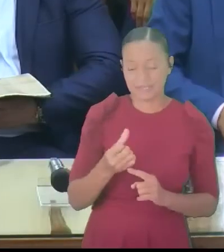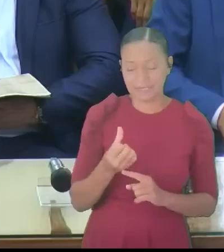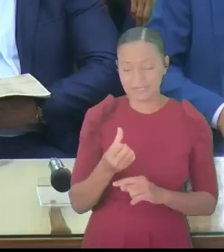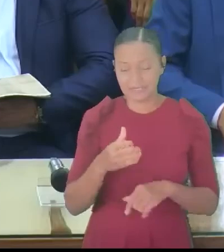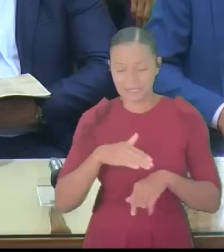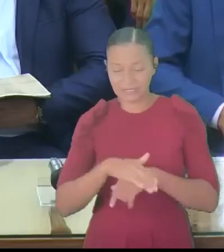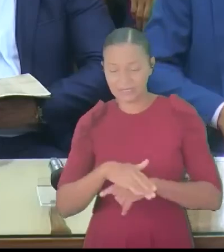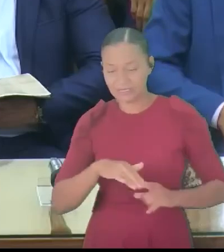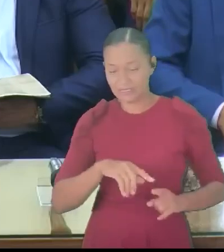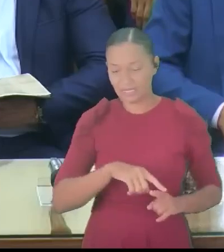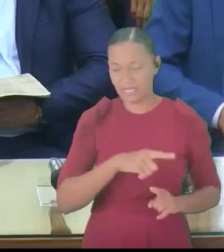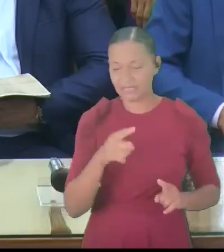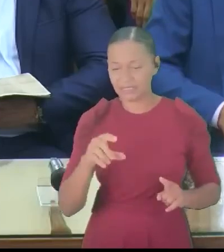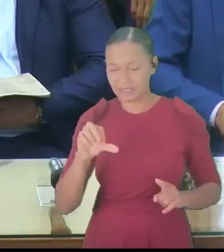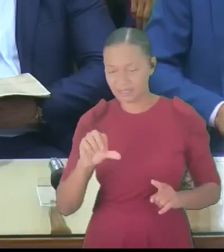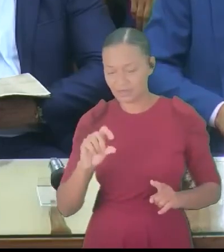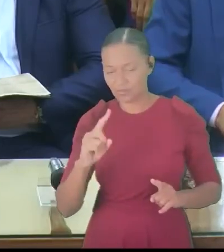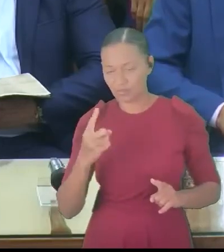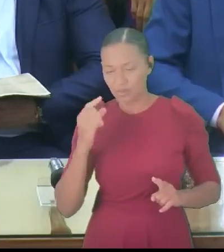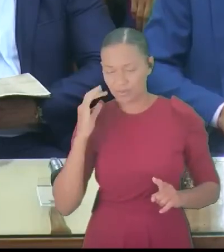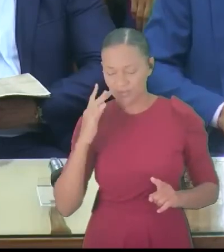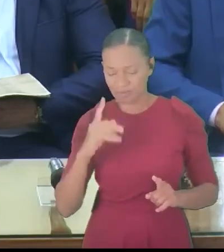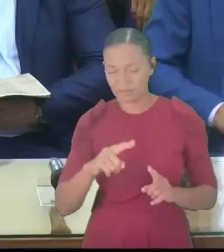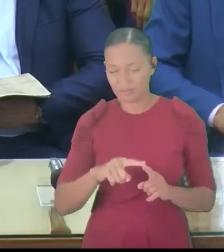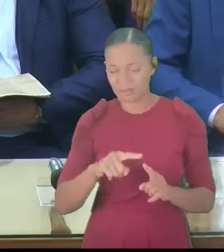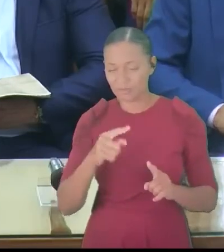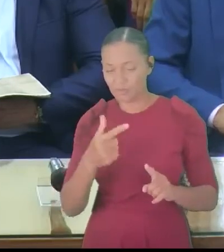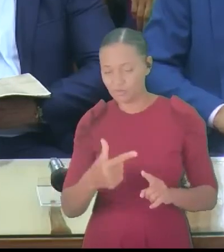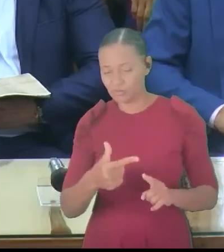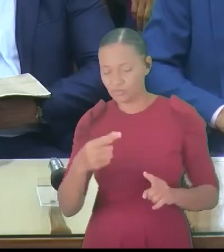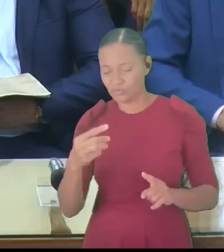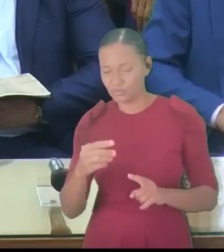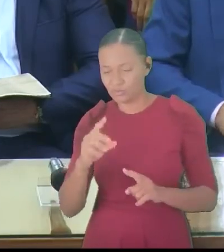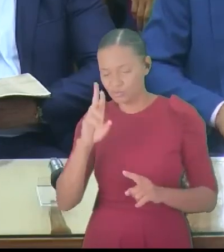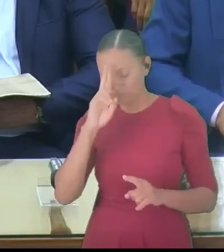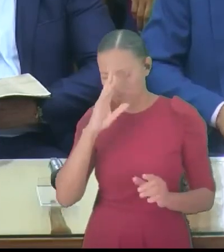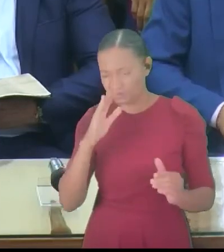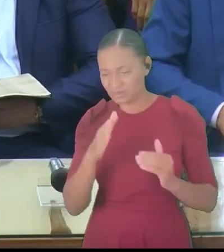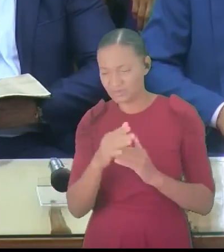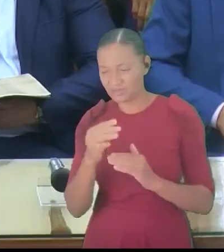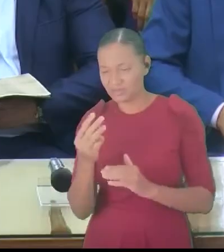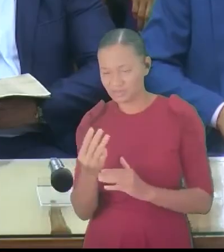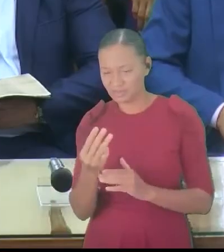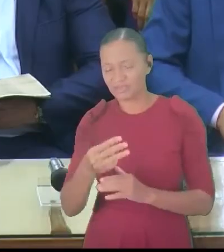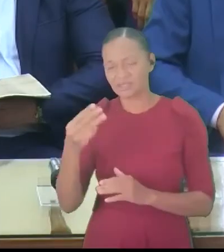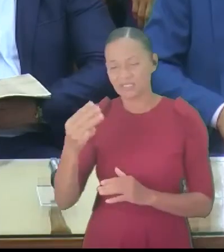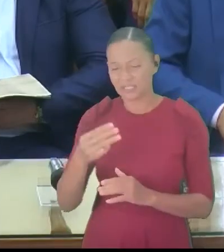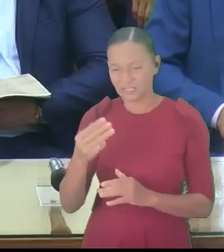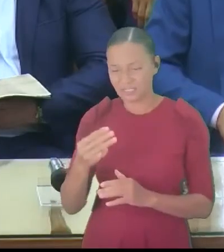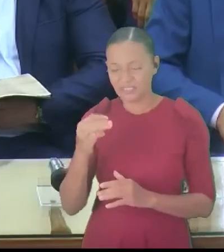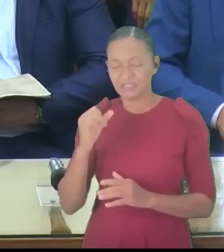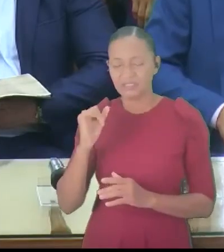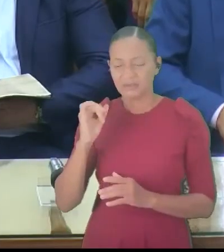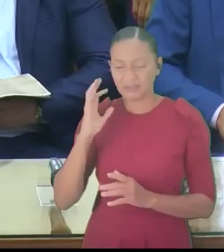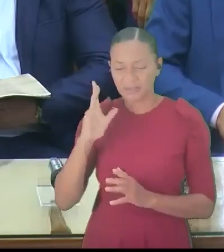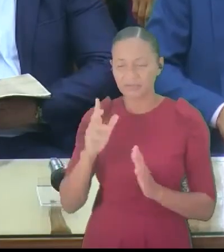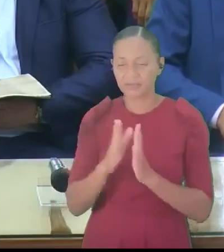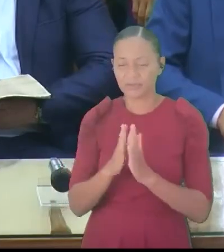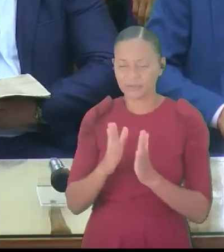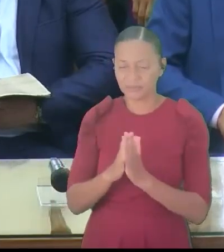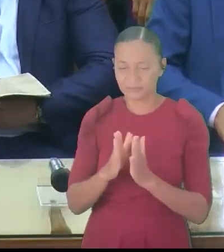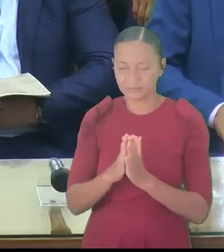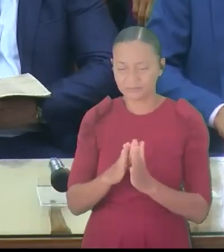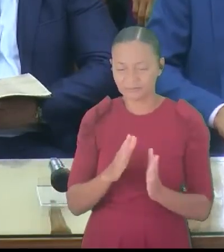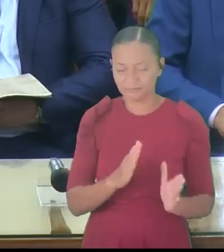noite às 9, uma vigília. De 9 à meia-noite, segunda vigília. De meia-noite às 3 da manhã, terceira vigília. De 3 às 6,